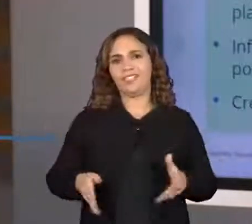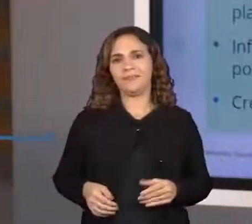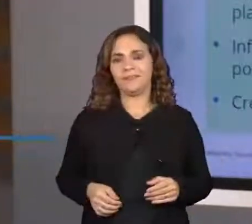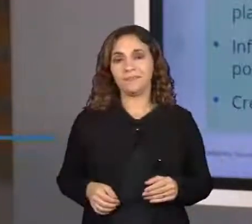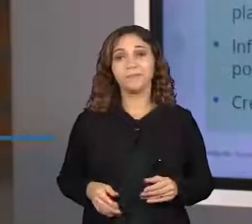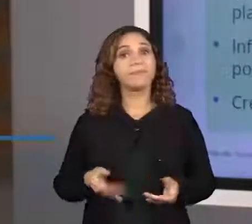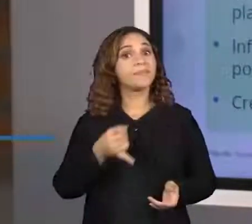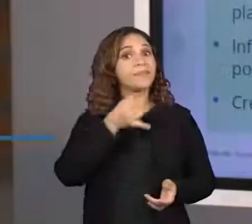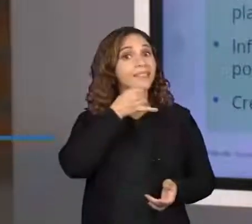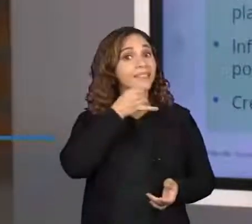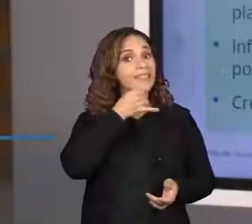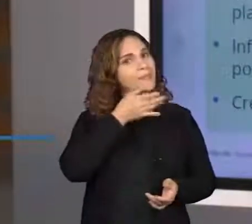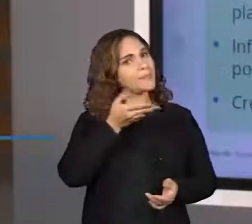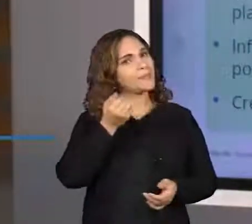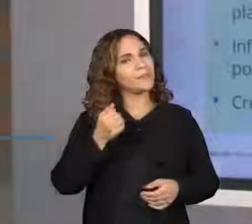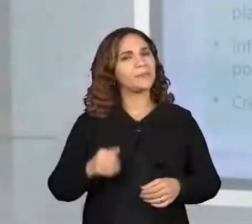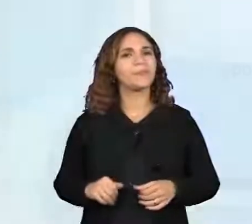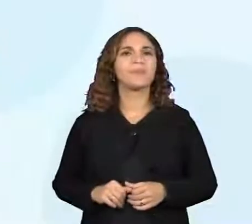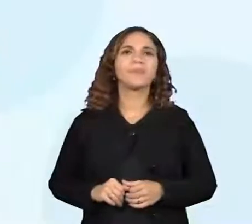a gente tem um primeiro exemplo. Vamos na tela.